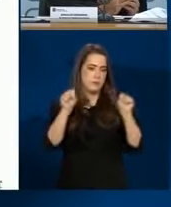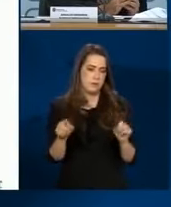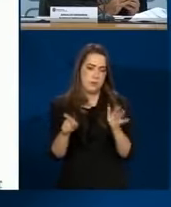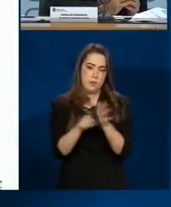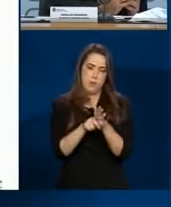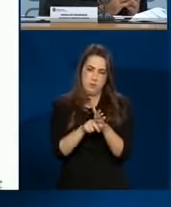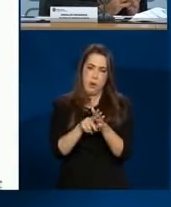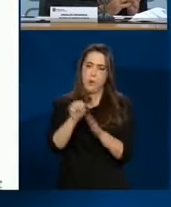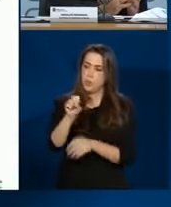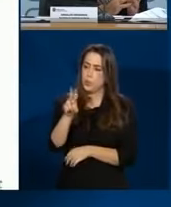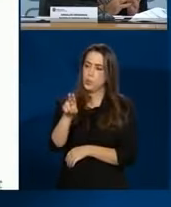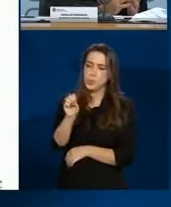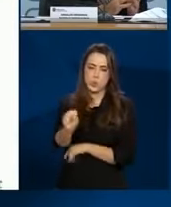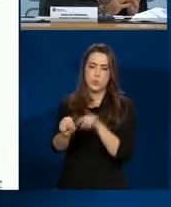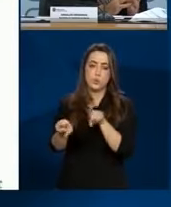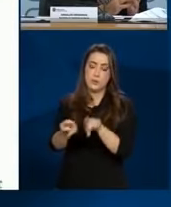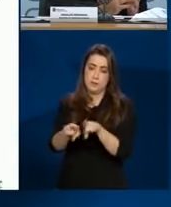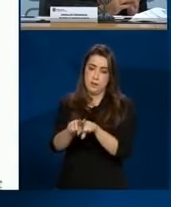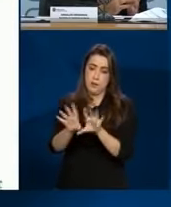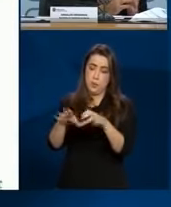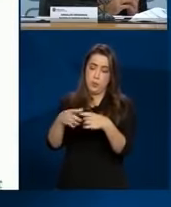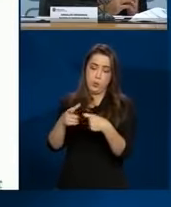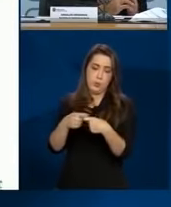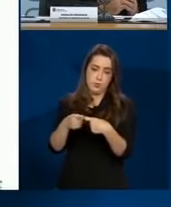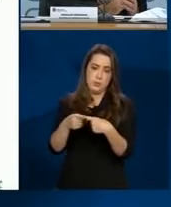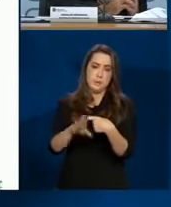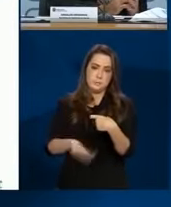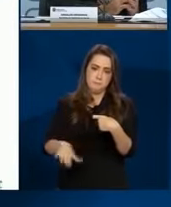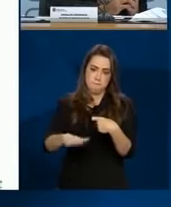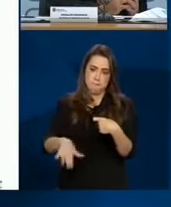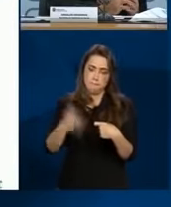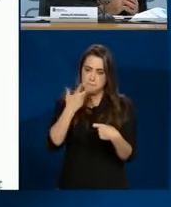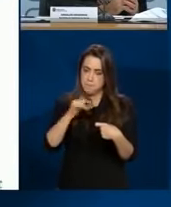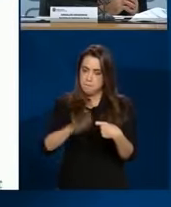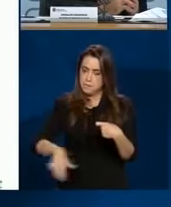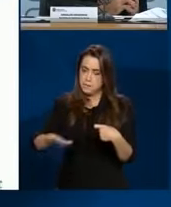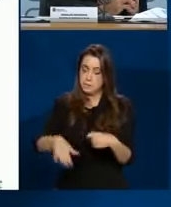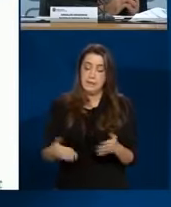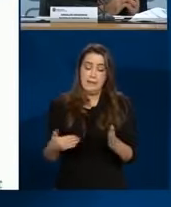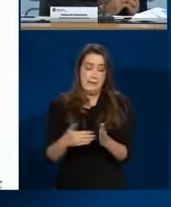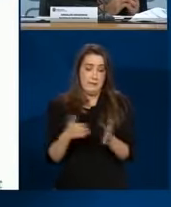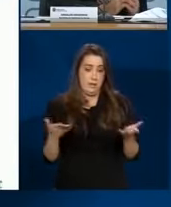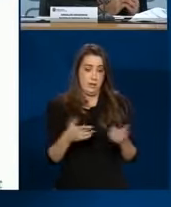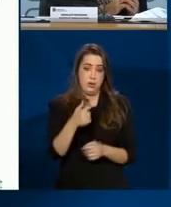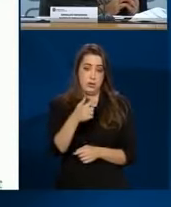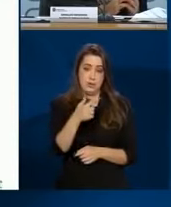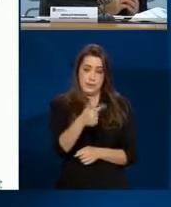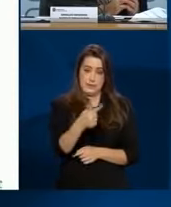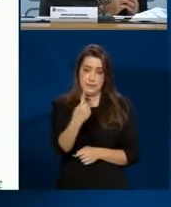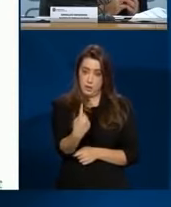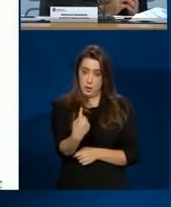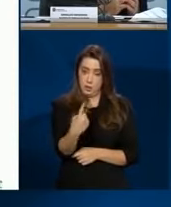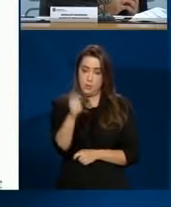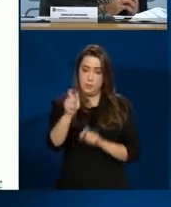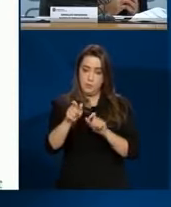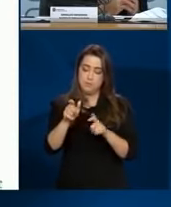agora, nós tivemos um total de 71 casos registrados no Brasil e um total de 3